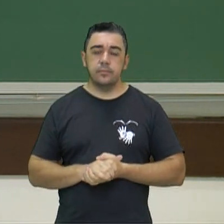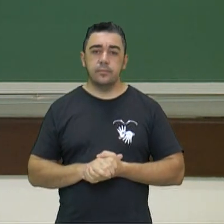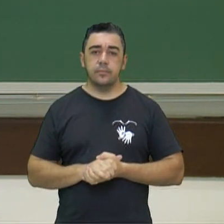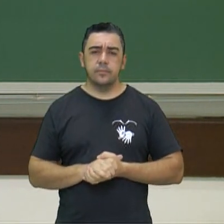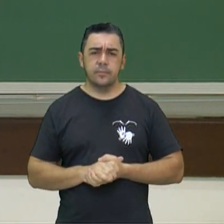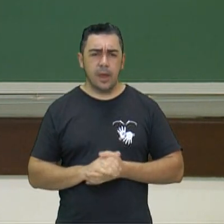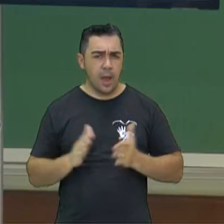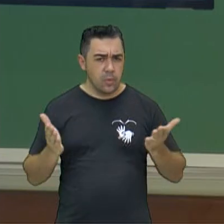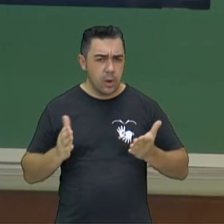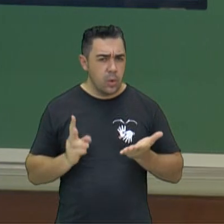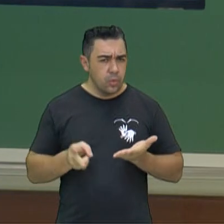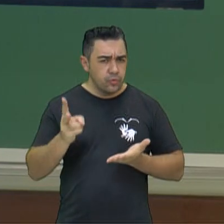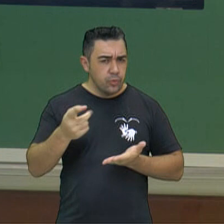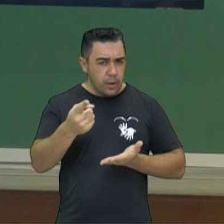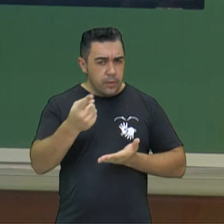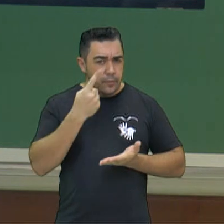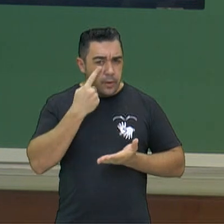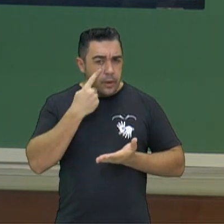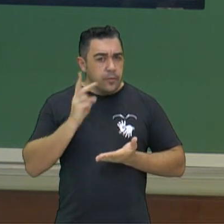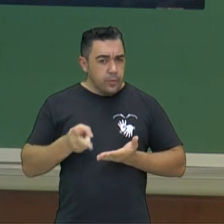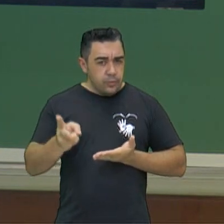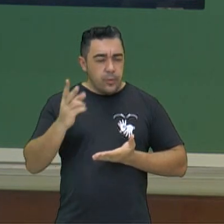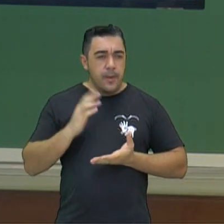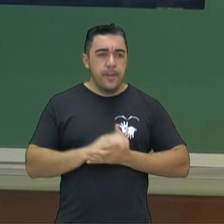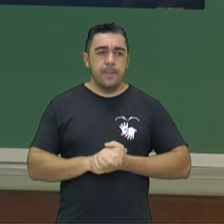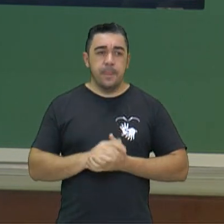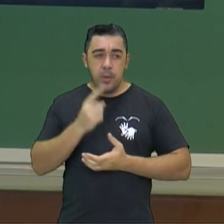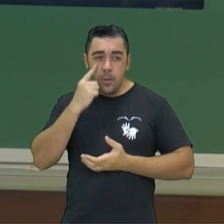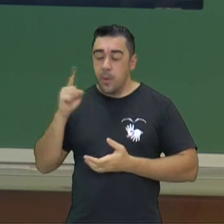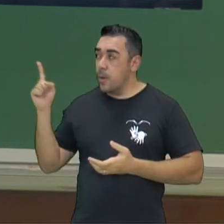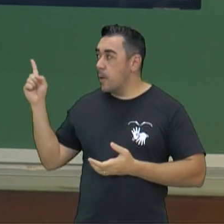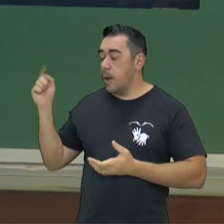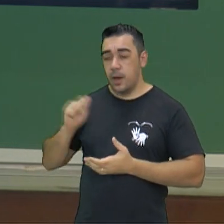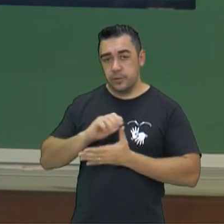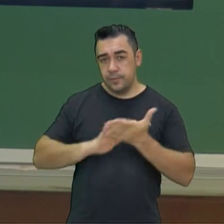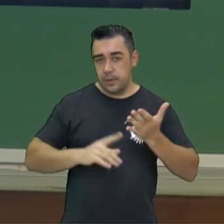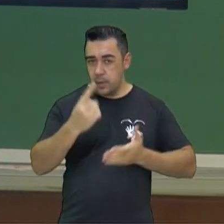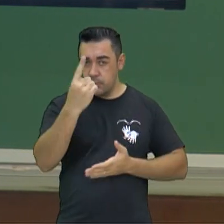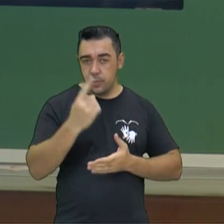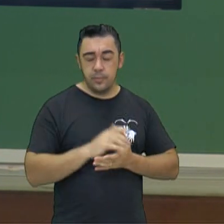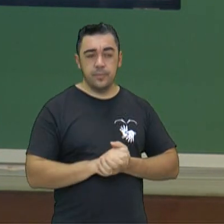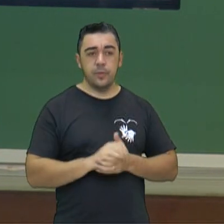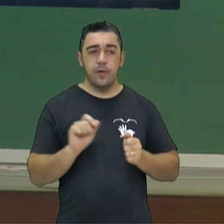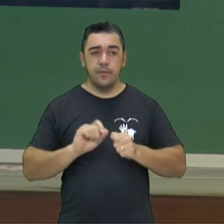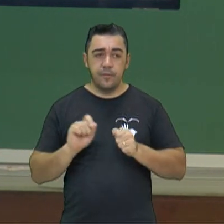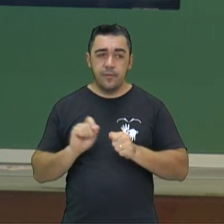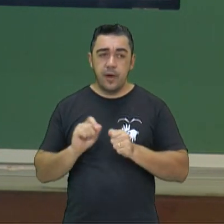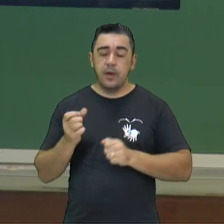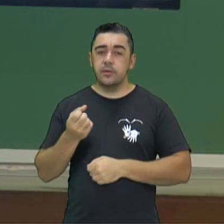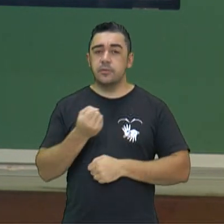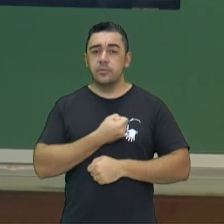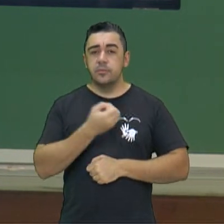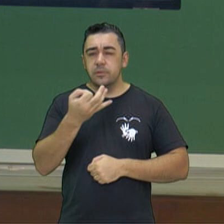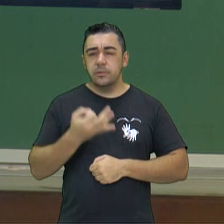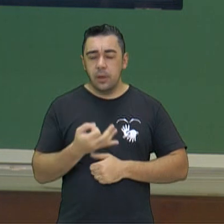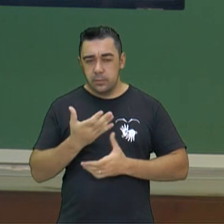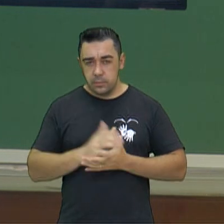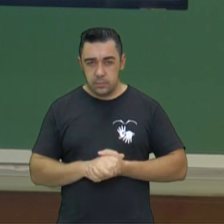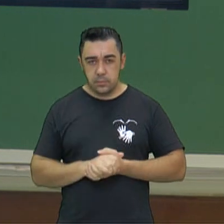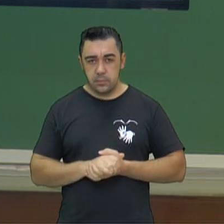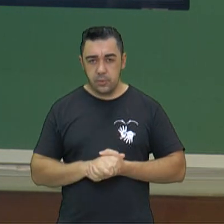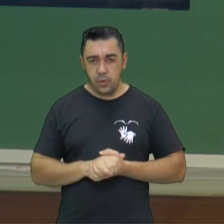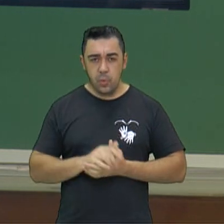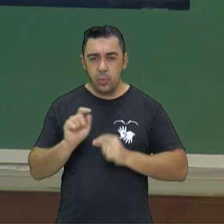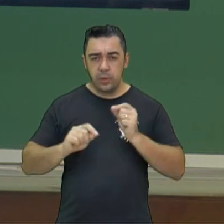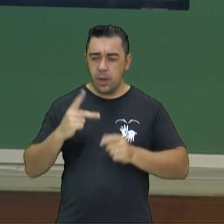notável. Mas vamos continuar que vocês vão entender. Olha lá o primeiro exercício. Escreva o polinômio correspondente. O que